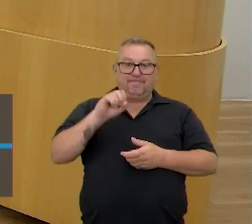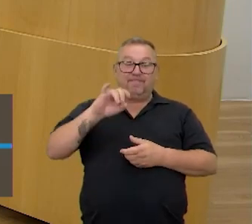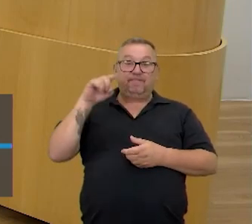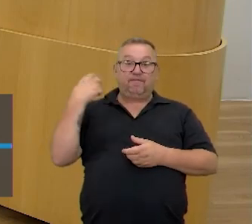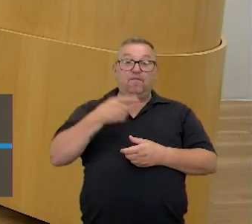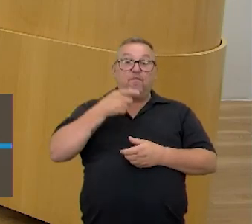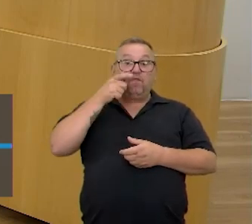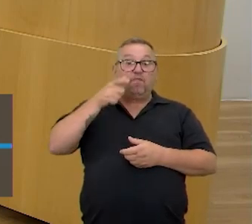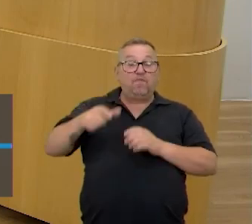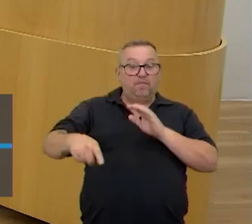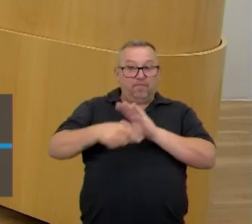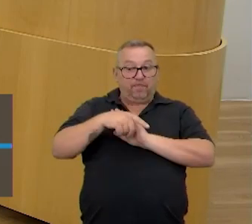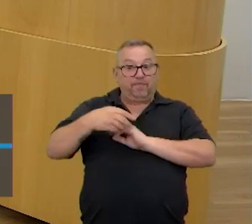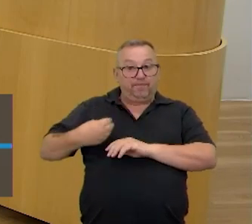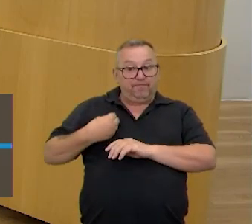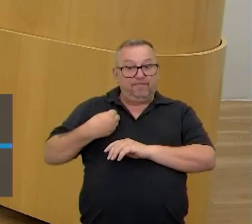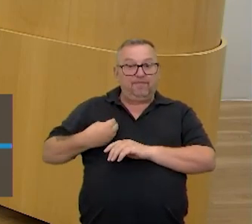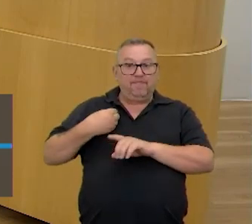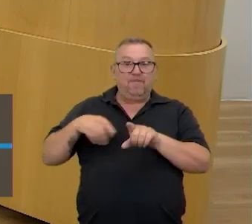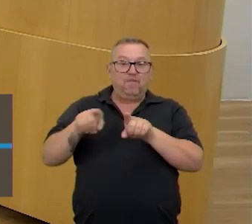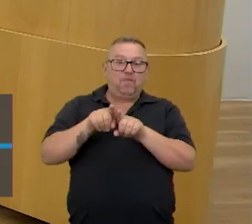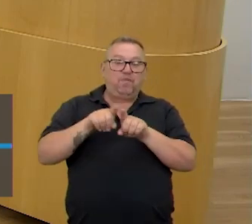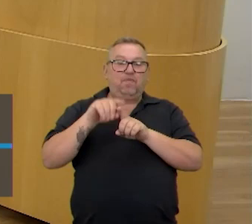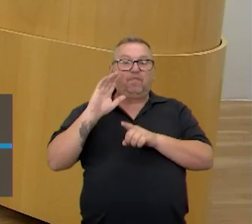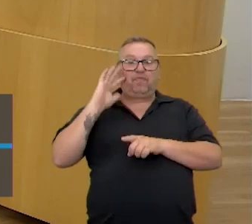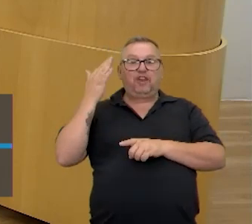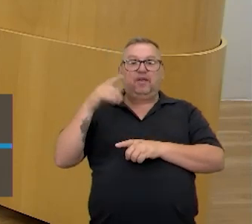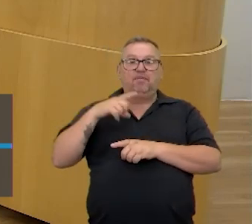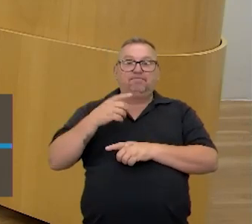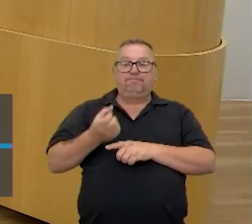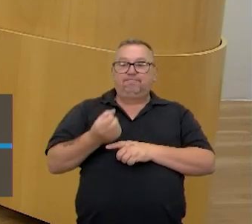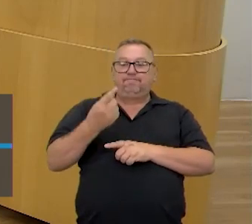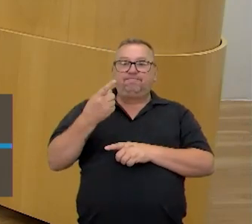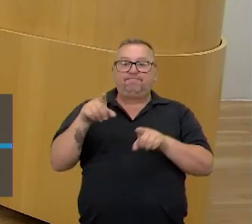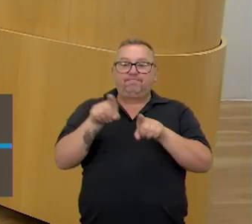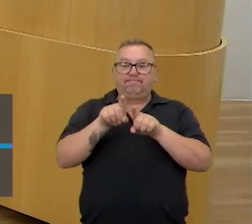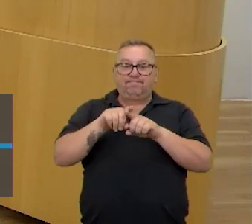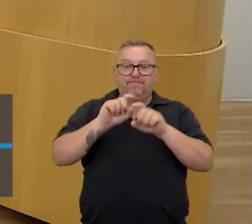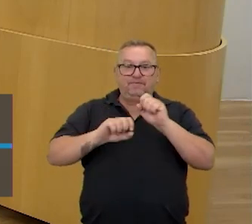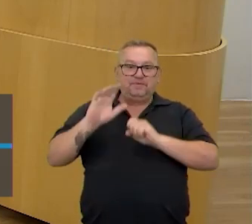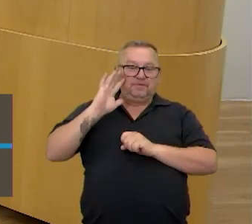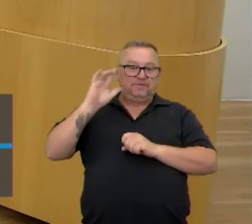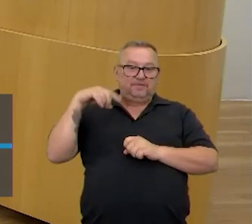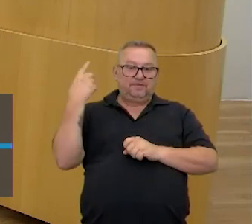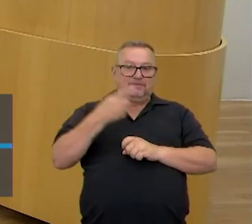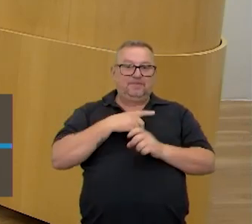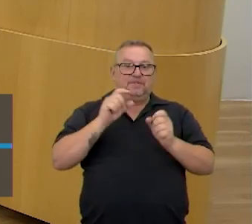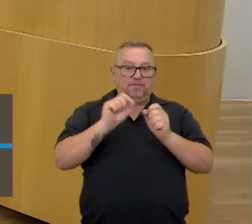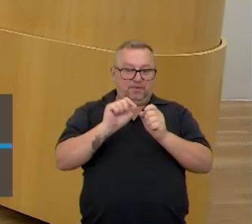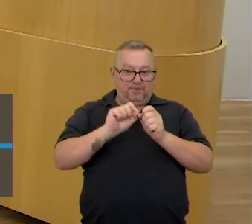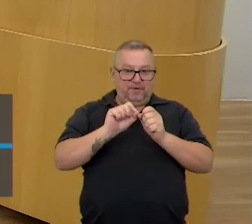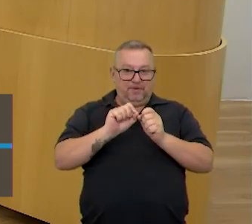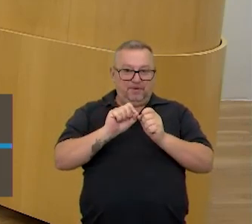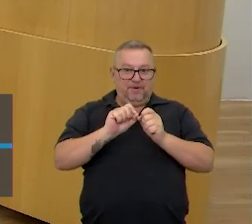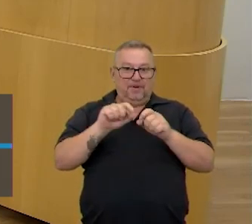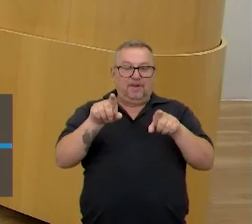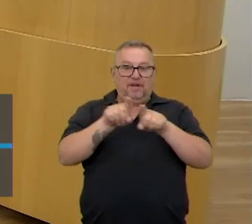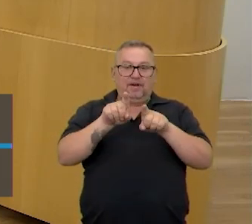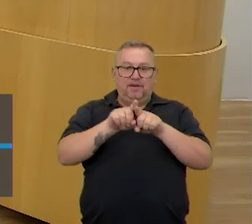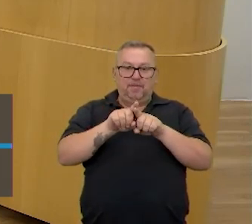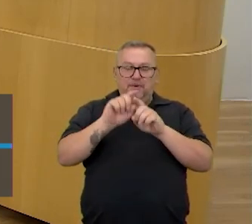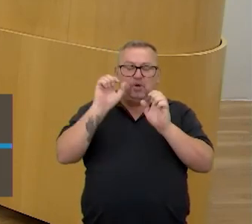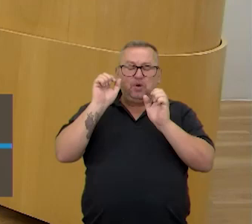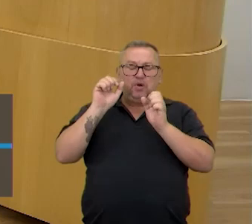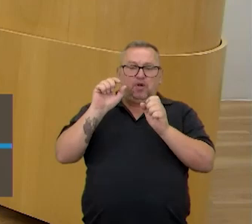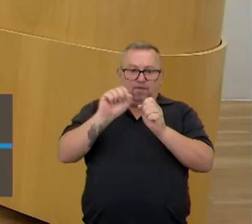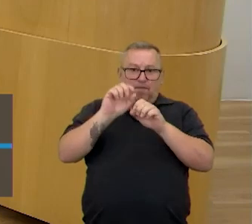nossa própria vida, a gente, de repente, não deve se surpreender que boa parte daquilo que a gente produz, a gente também descarta o